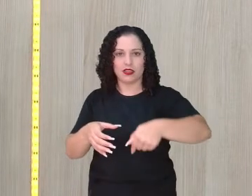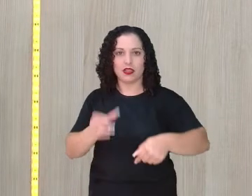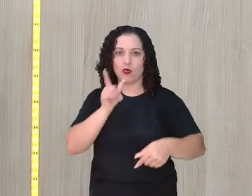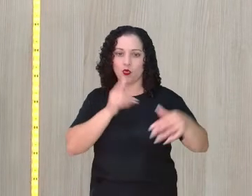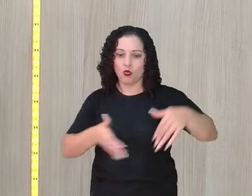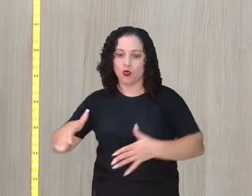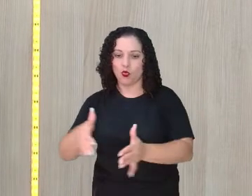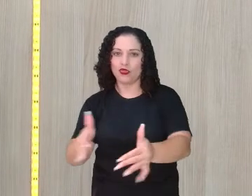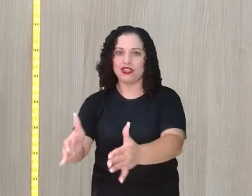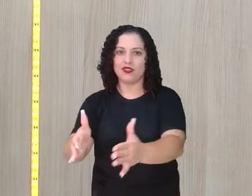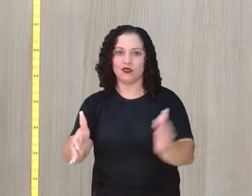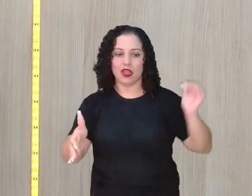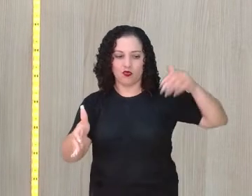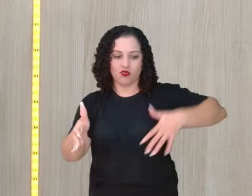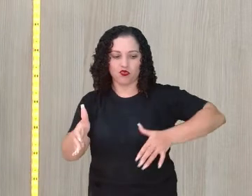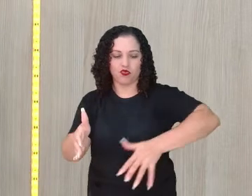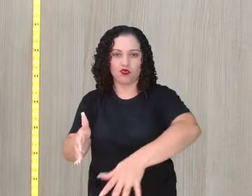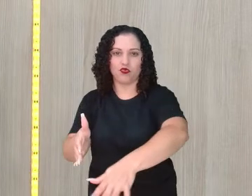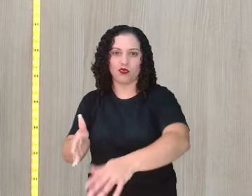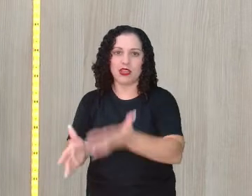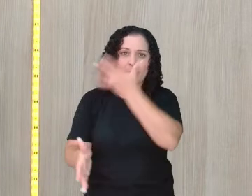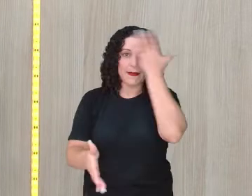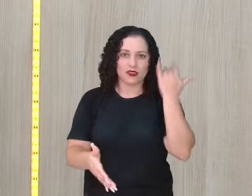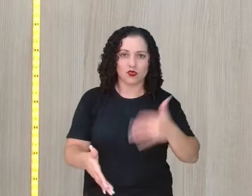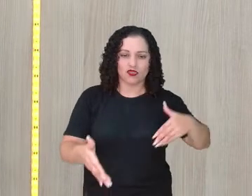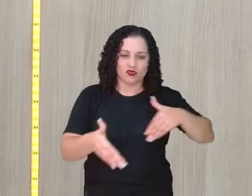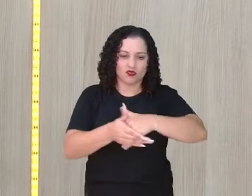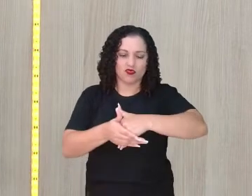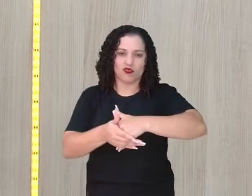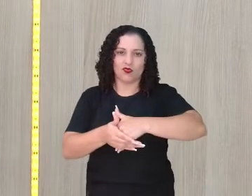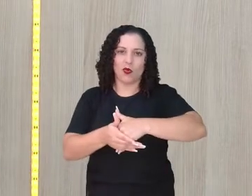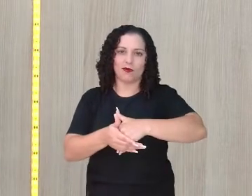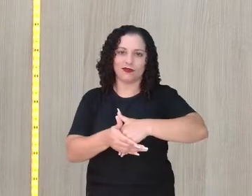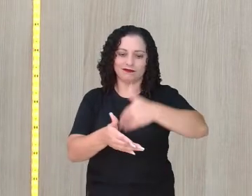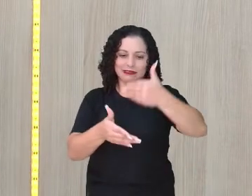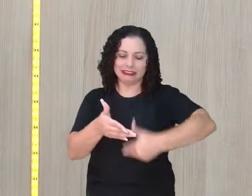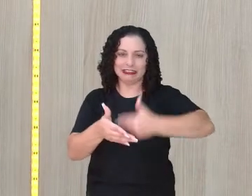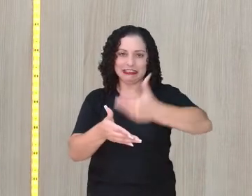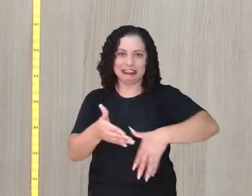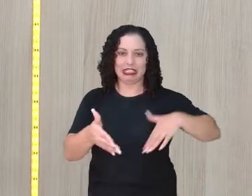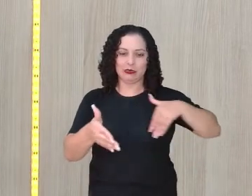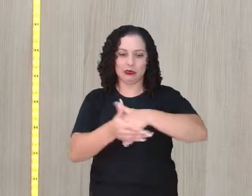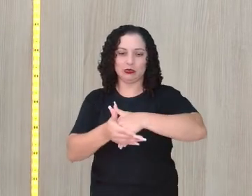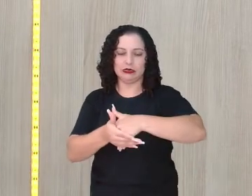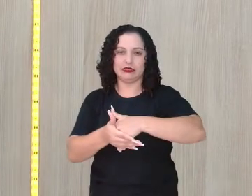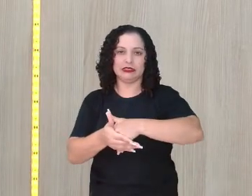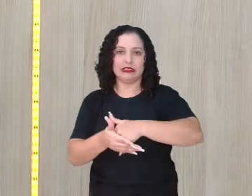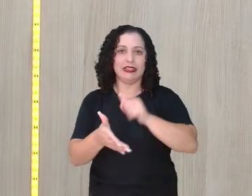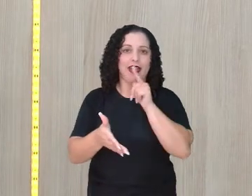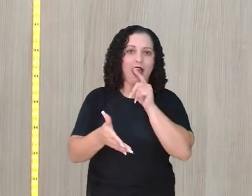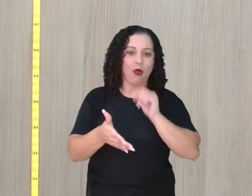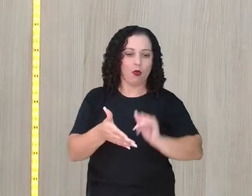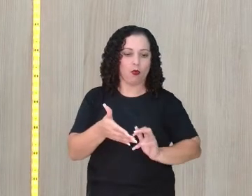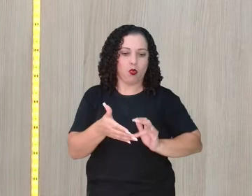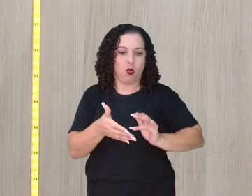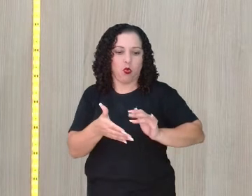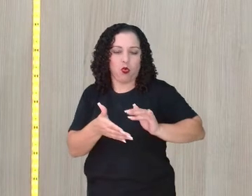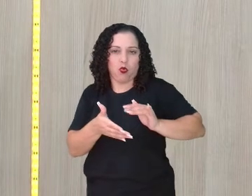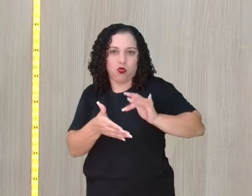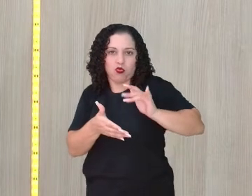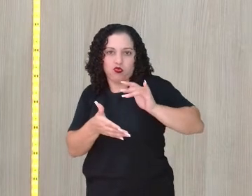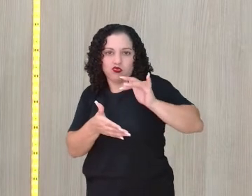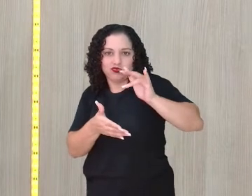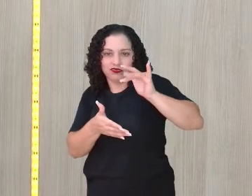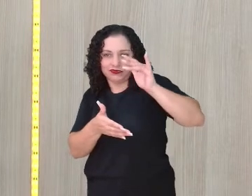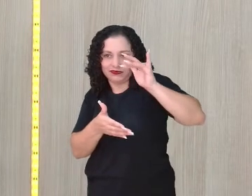pessoas entopem esses bueiros, ele com essa funcionalidade, além de entupir, entope com o quê? Com lixo, né? Jogado na